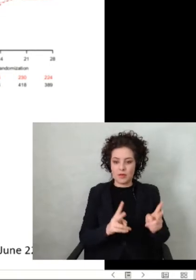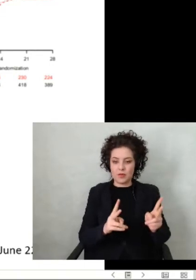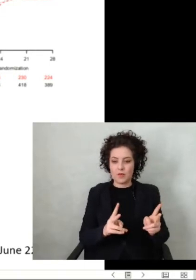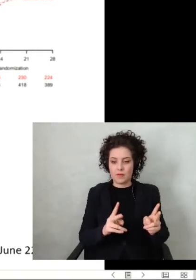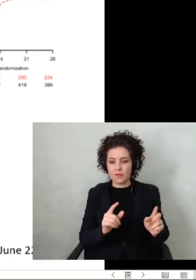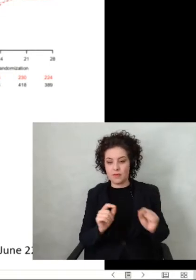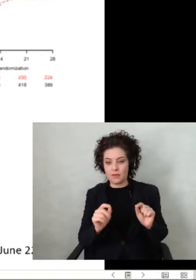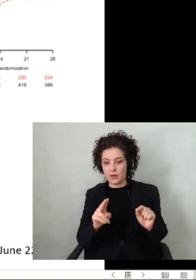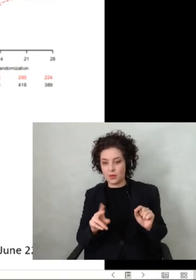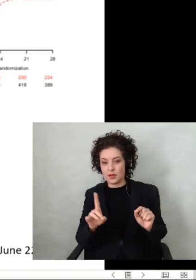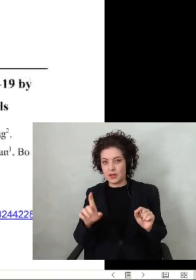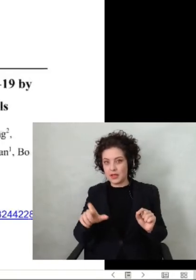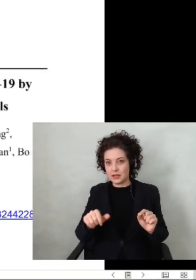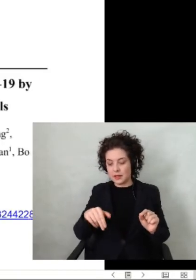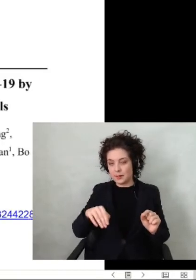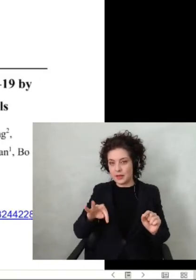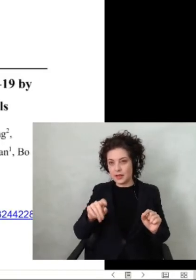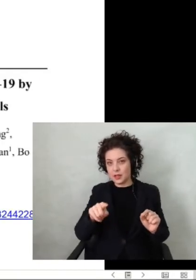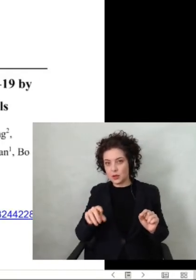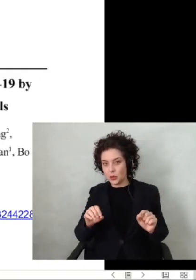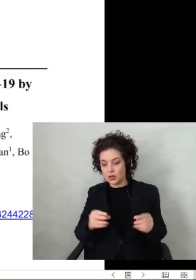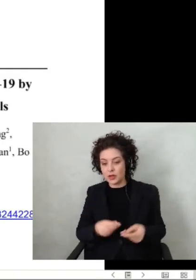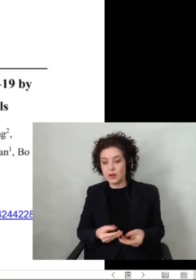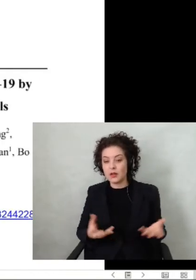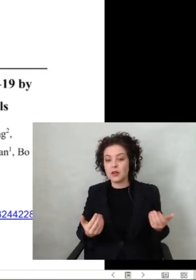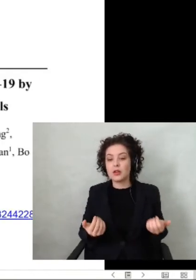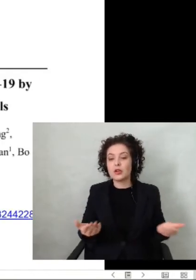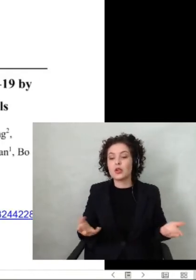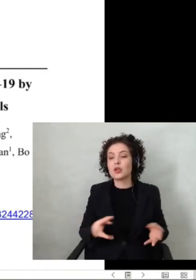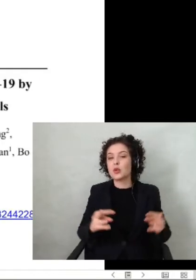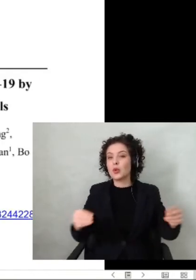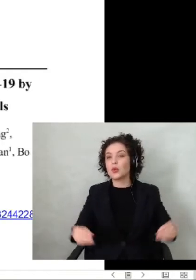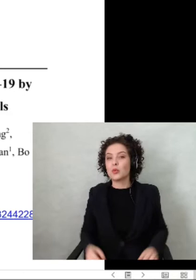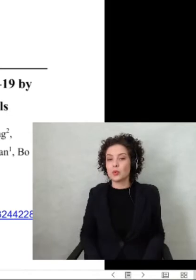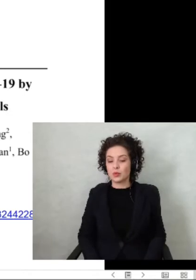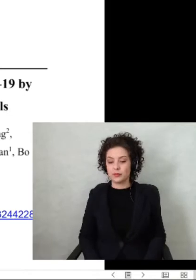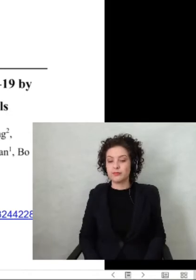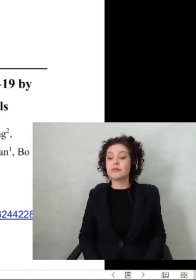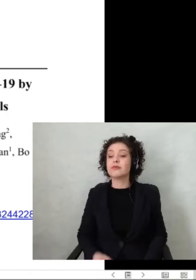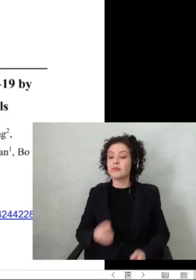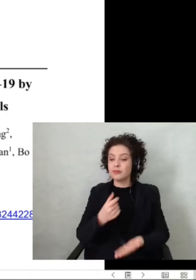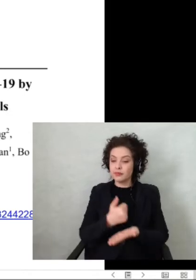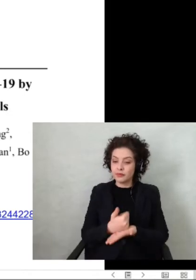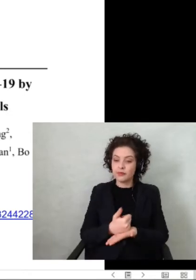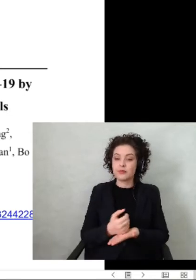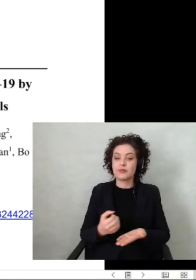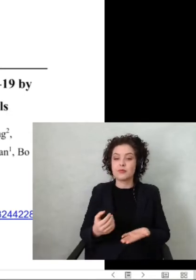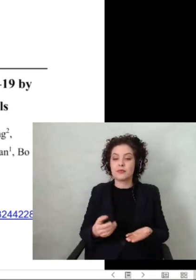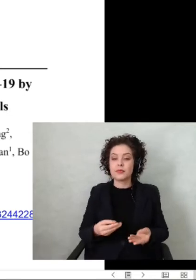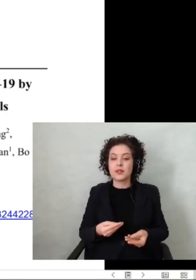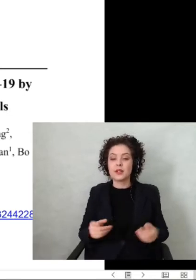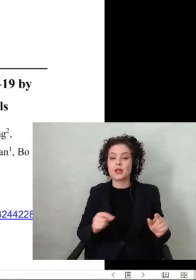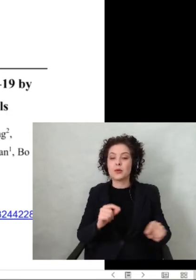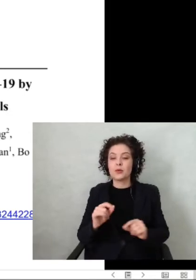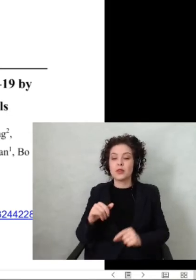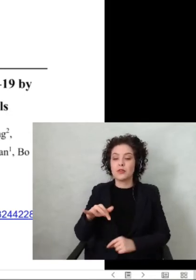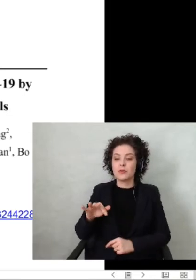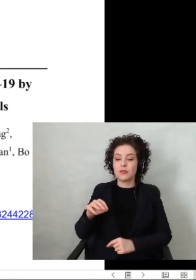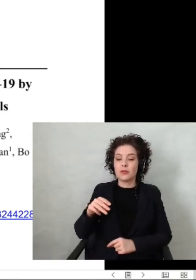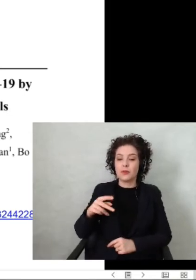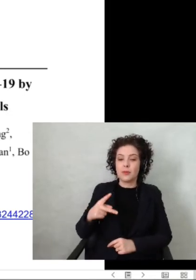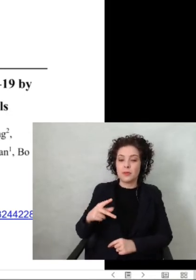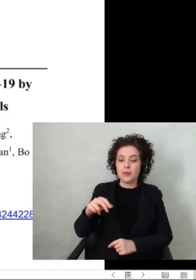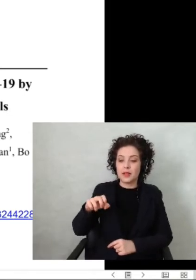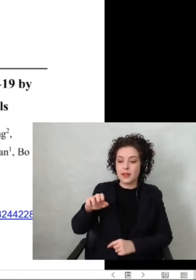para todo mundo? Olha que interessante. Essa doença, ela dá linfopenia. E quanto maior a linfopenia, maior